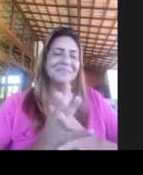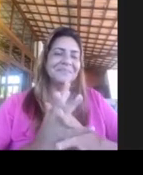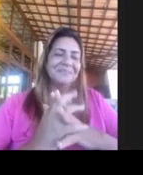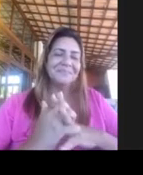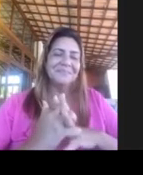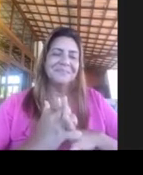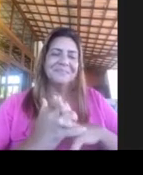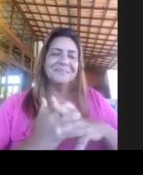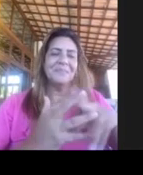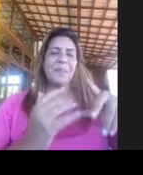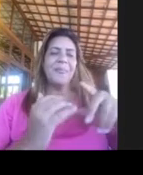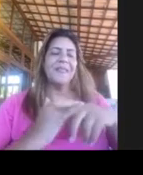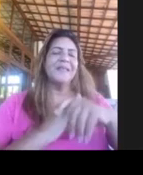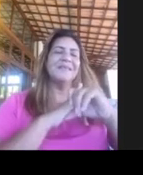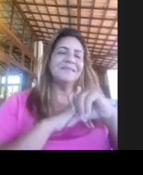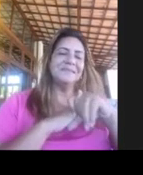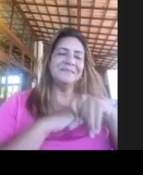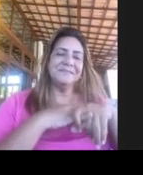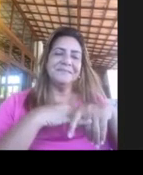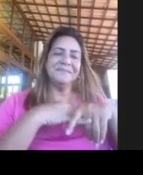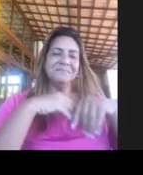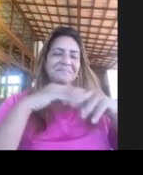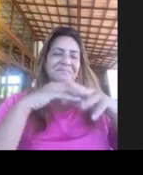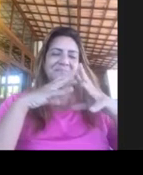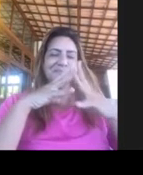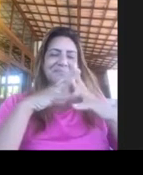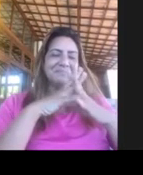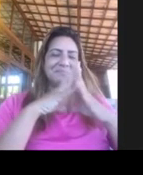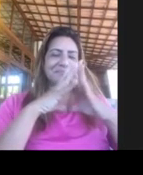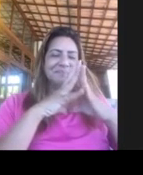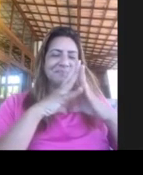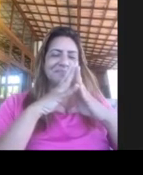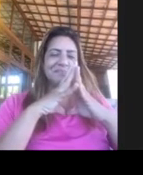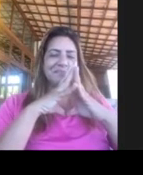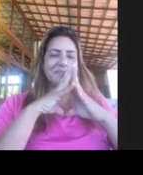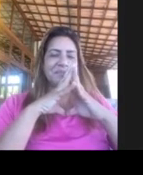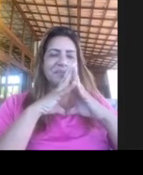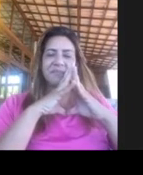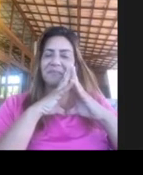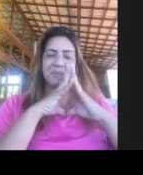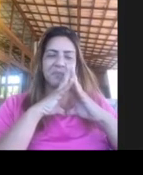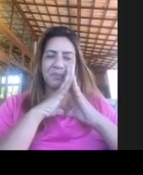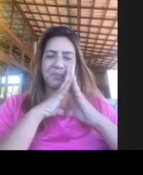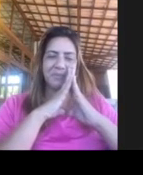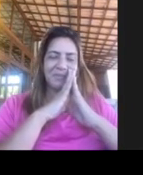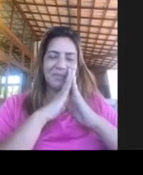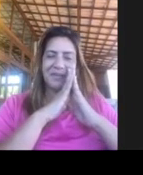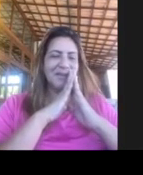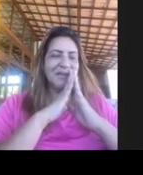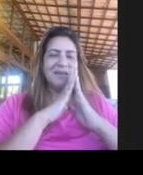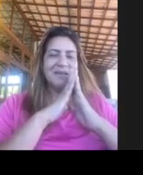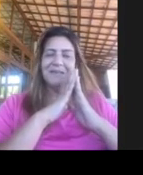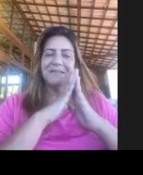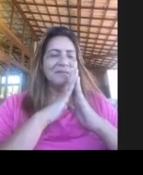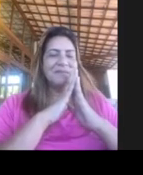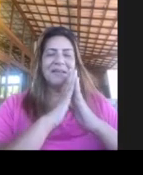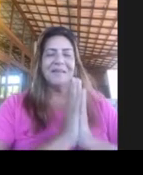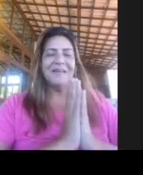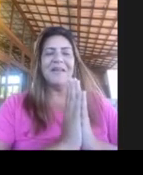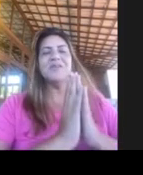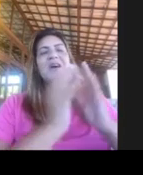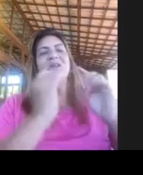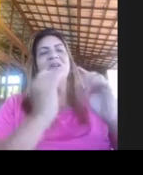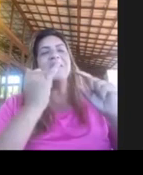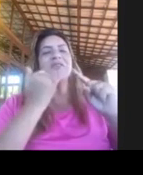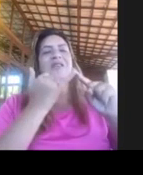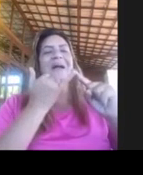para o que nós já tínhamos acordado lá na declaração de abertura, né? Tá frisando ali, então foi bacana também,